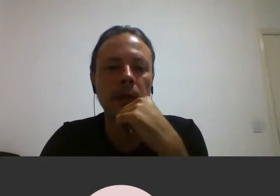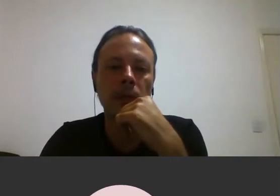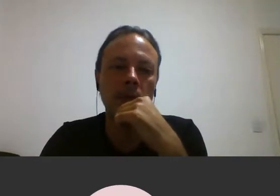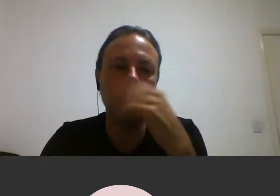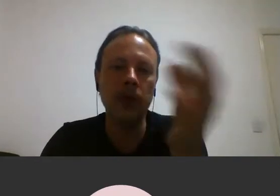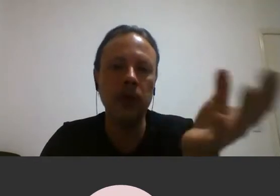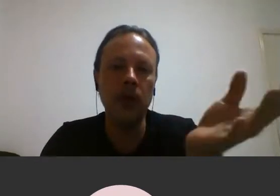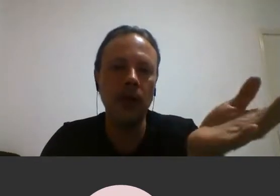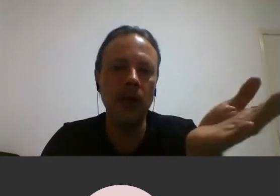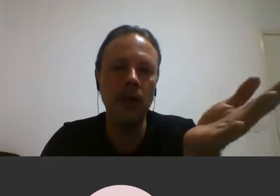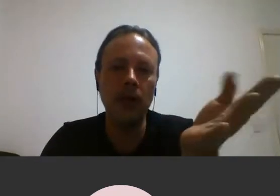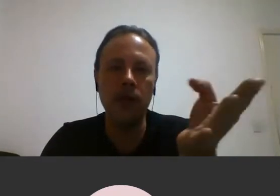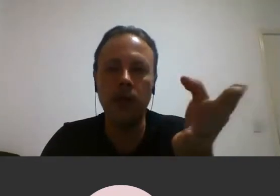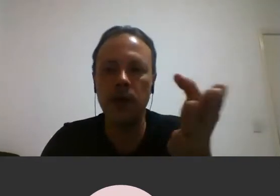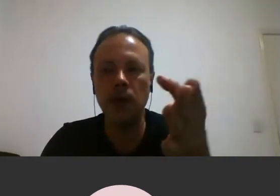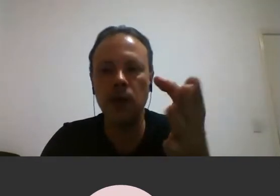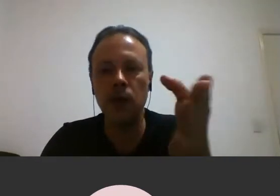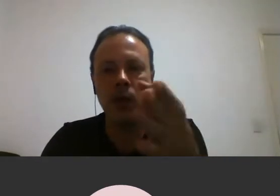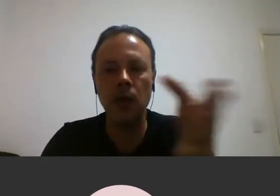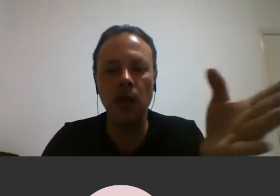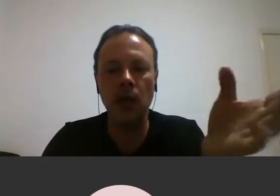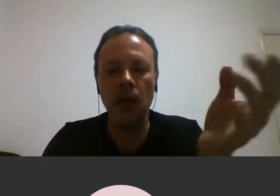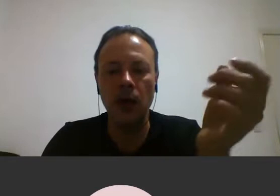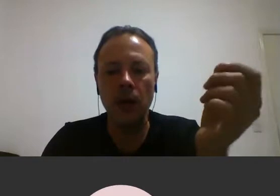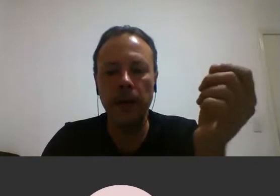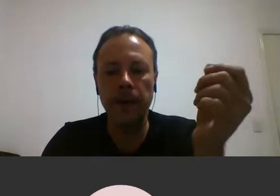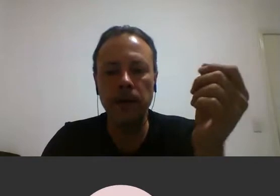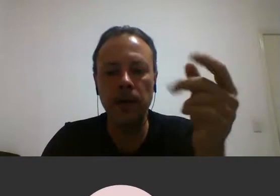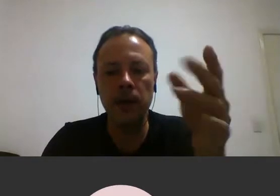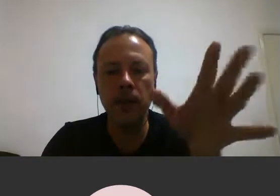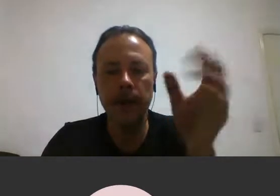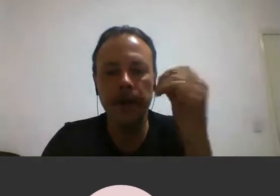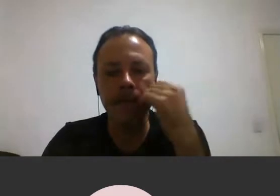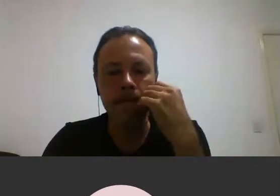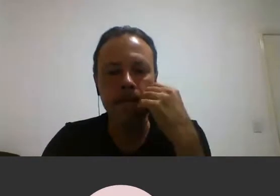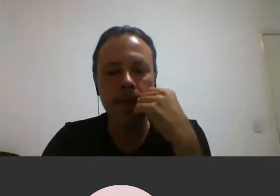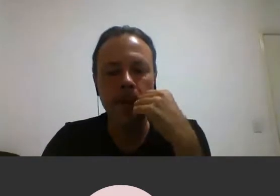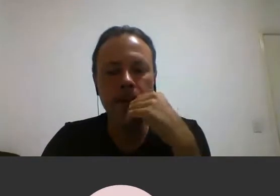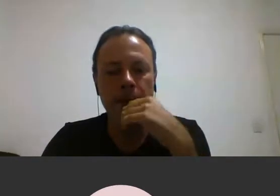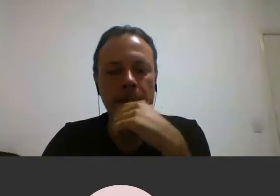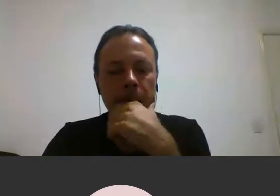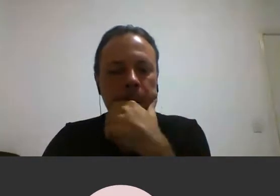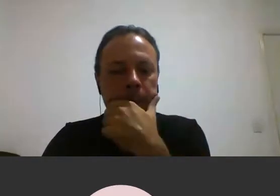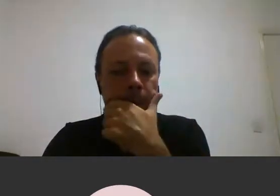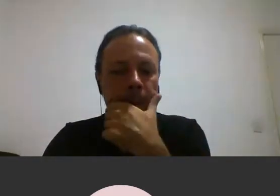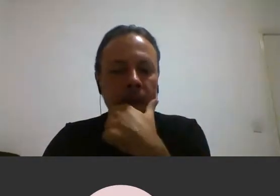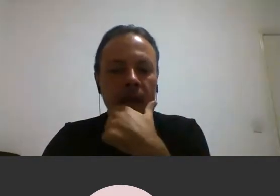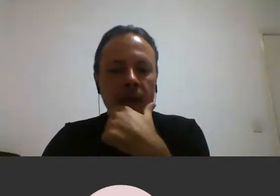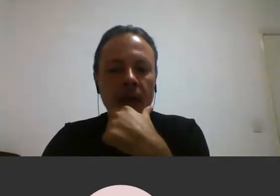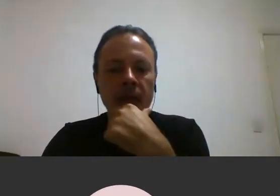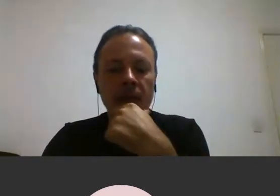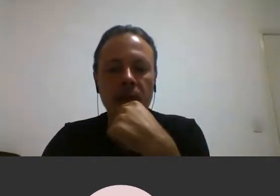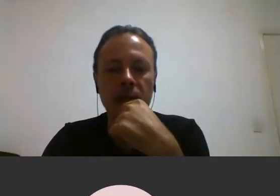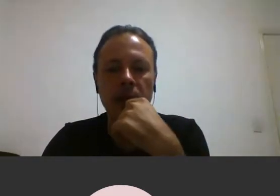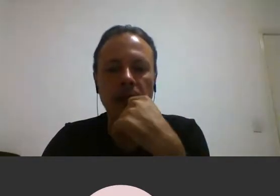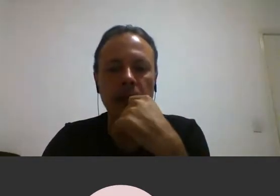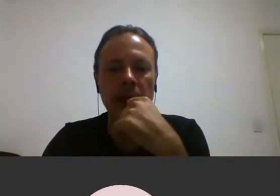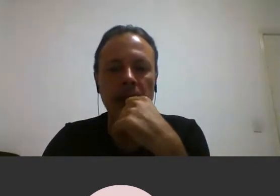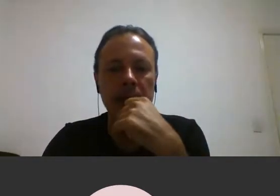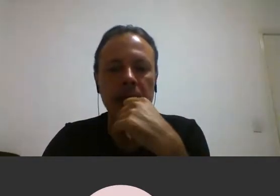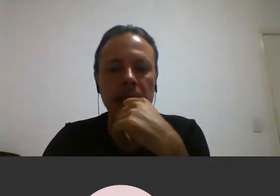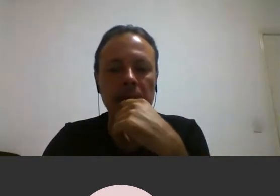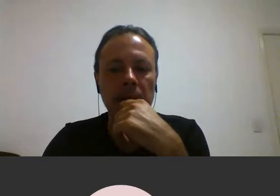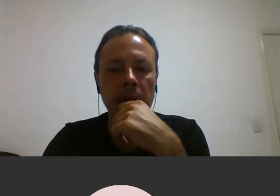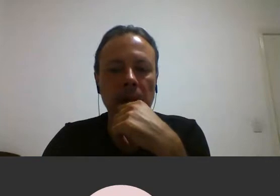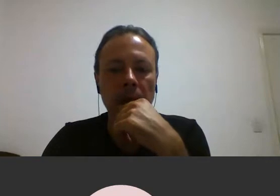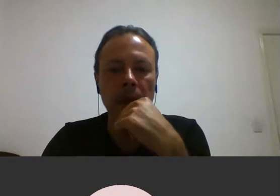a criação. Pode ser até na aula que vem, se a gente conseguir utilizar aí a ferramenta, o DB Designer, a gente consegue